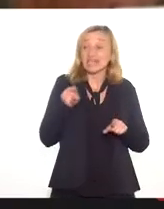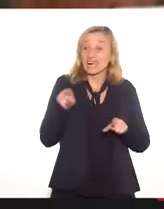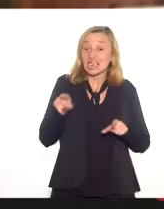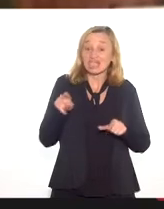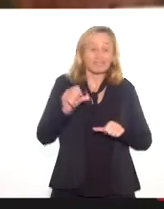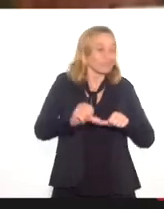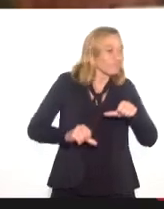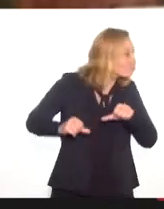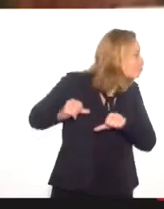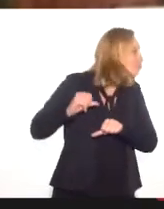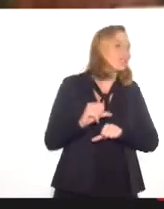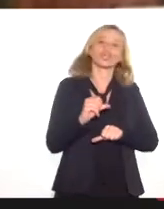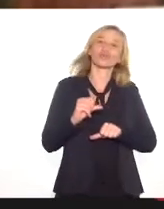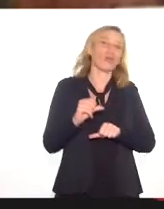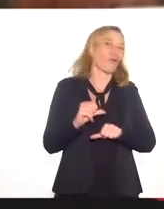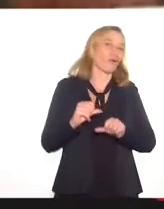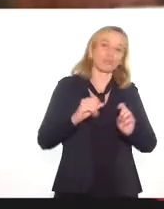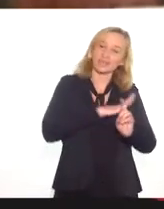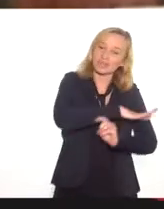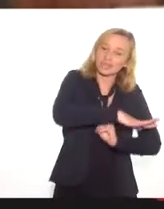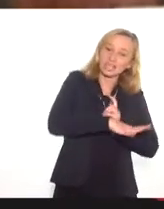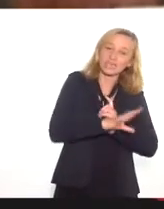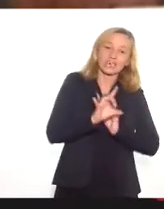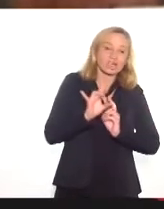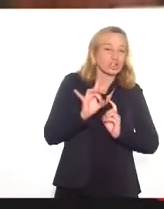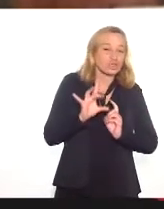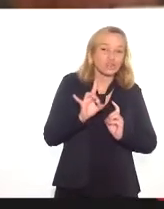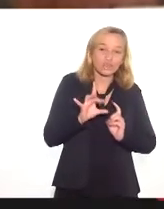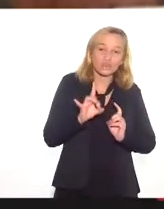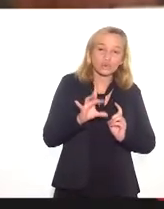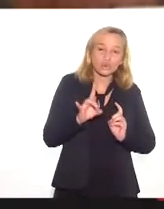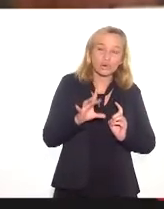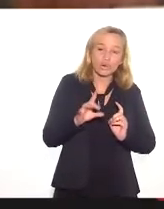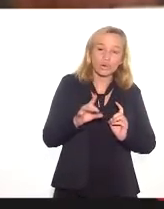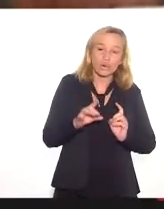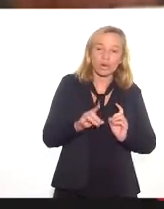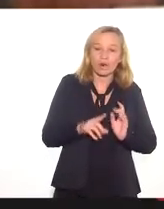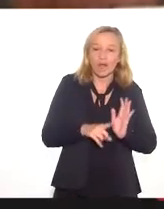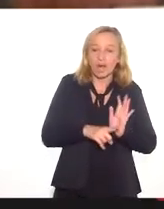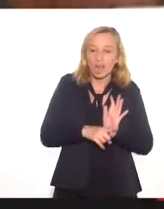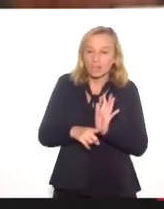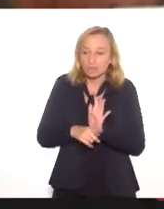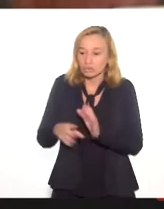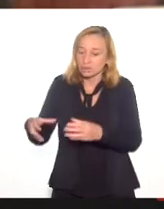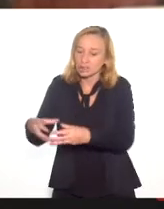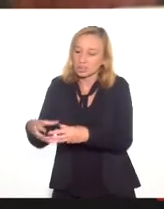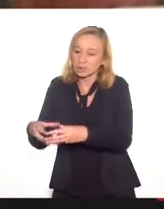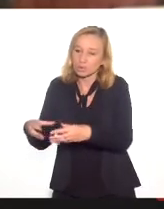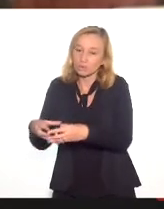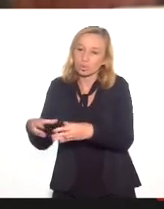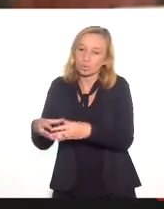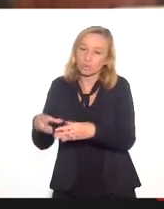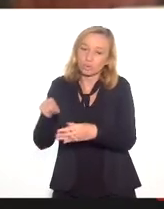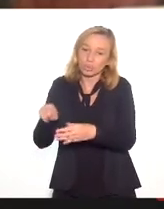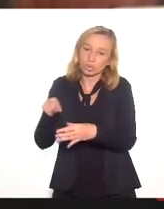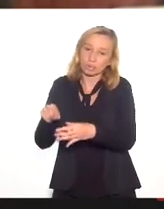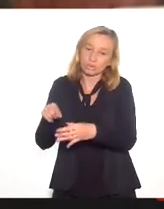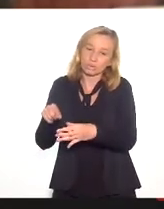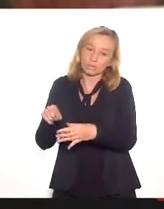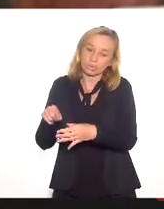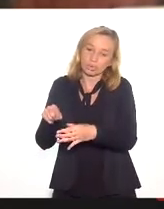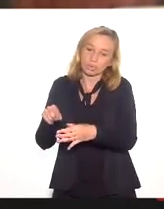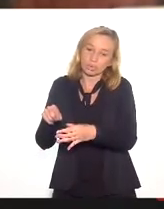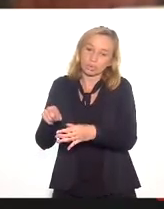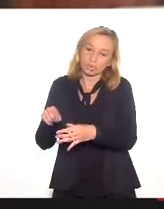transformam a sociedade. Eles apenas mantêm esses grupos populacionais na situação